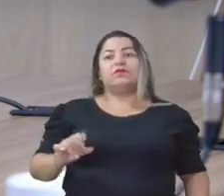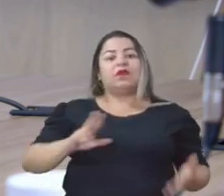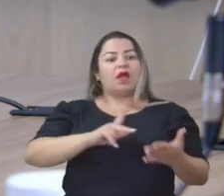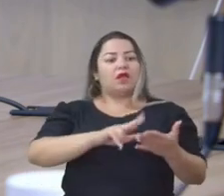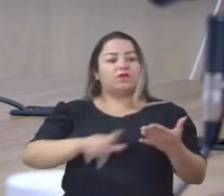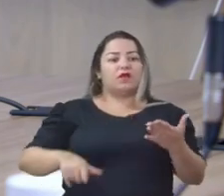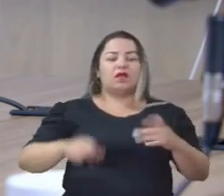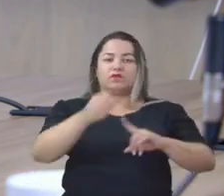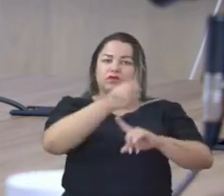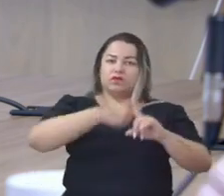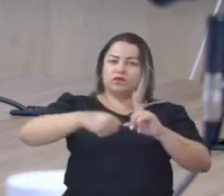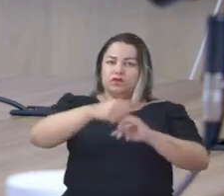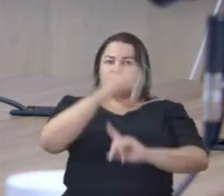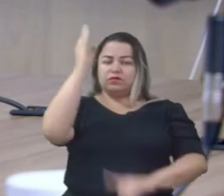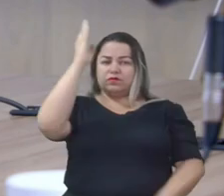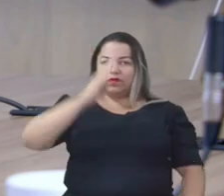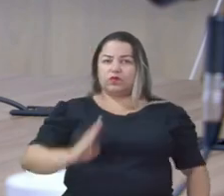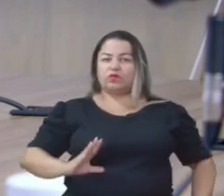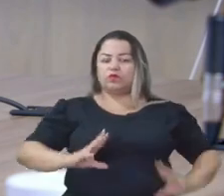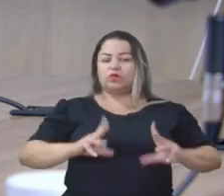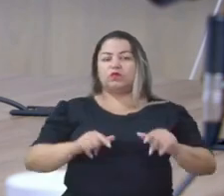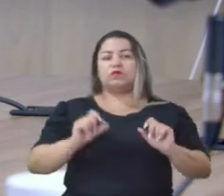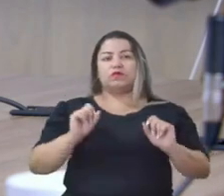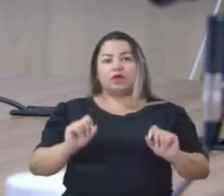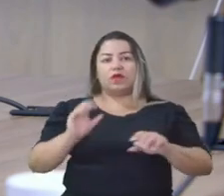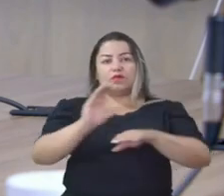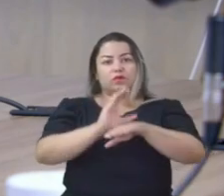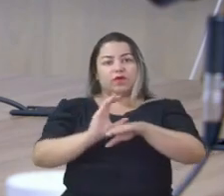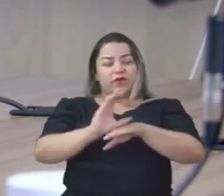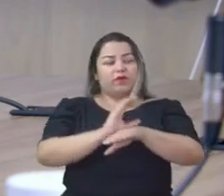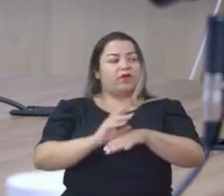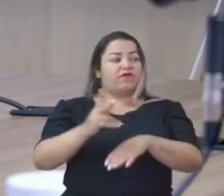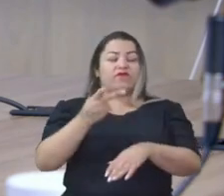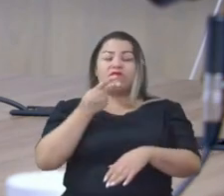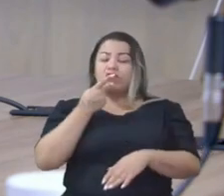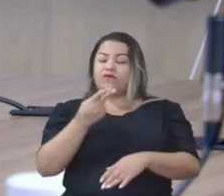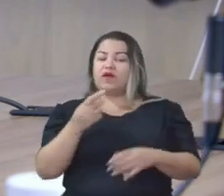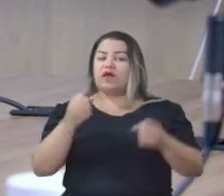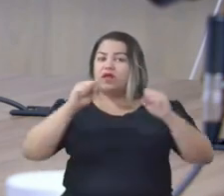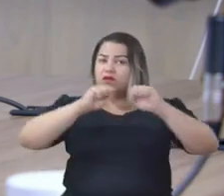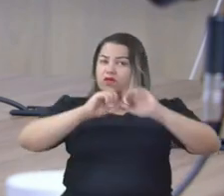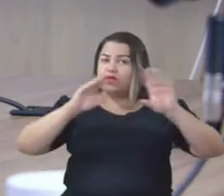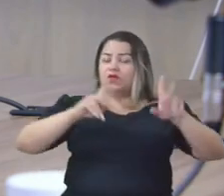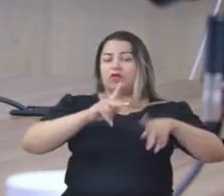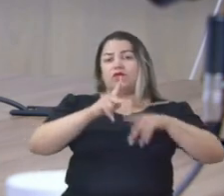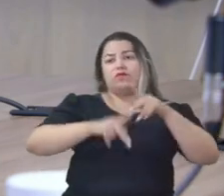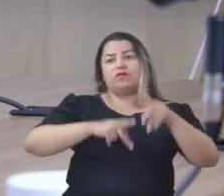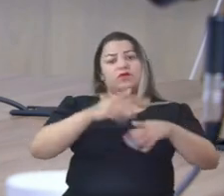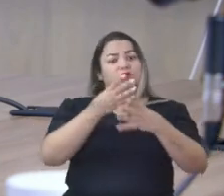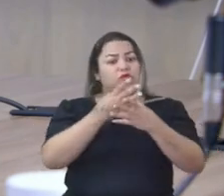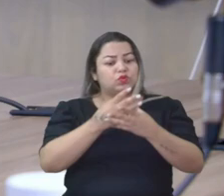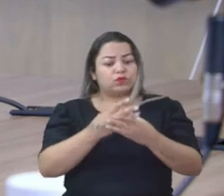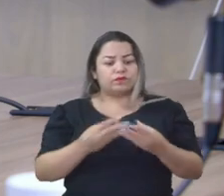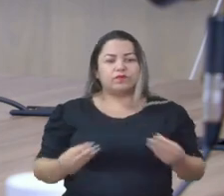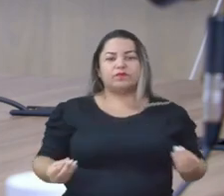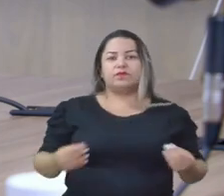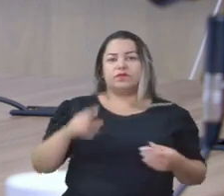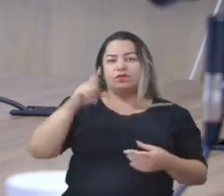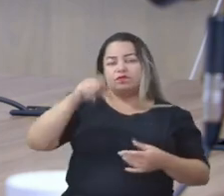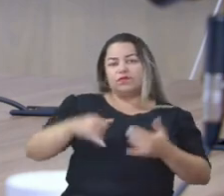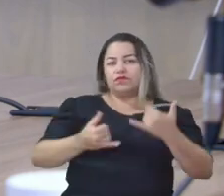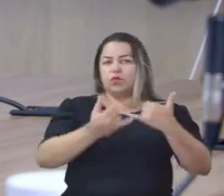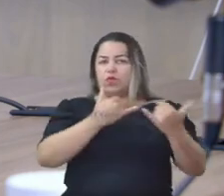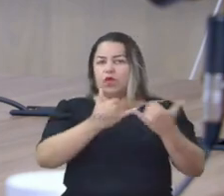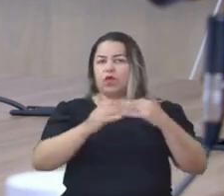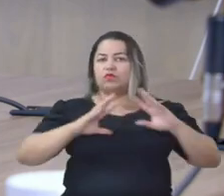mesclados à sociedade brasileira como um todo. Ou seja, a Constituição dizia claramente que em algum momento os povos indígenas iriam sumir e iam se assemelhar a